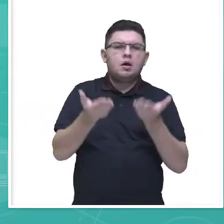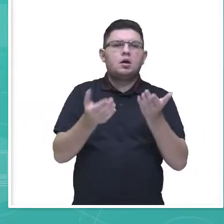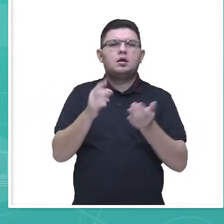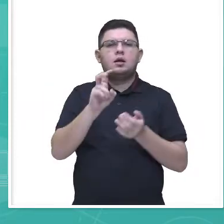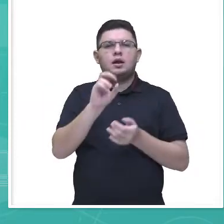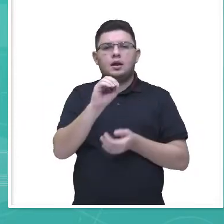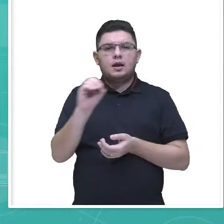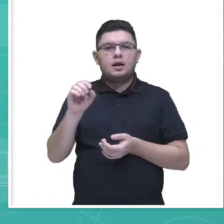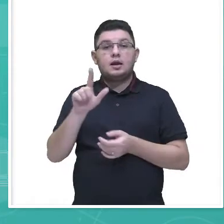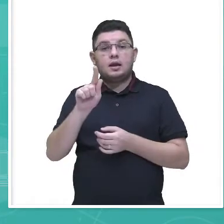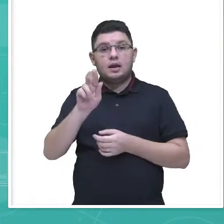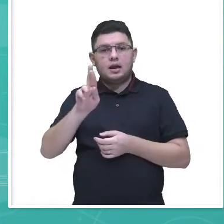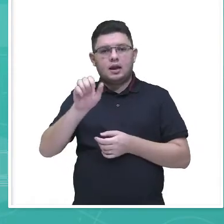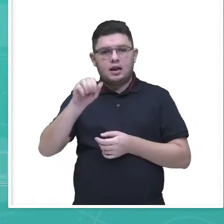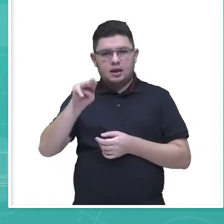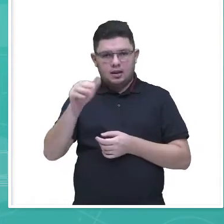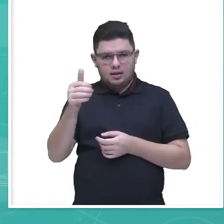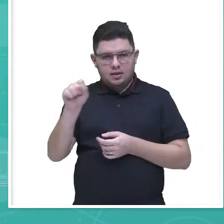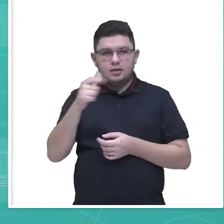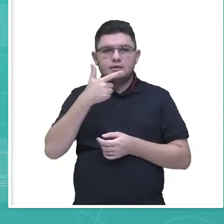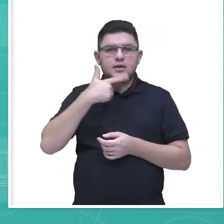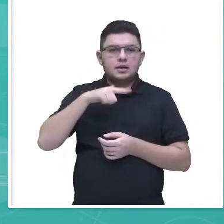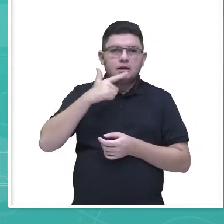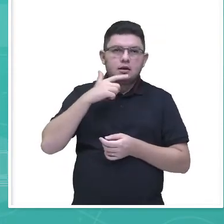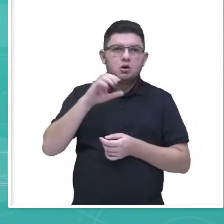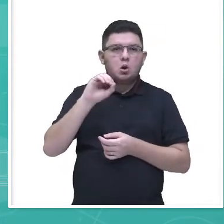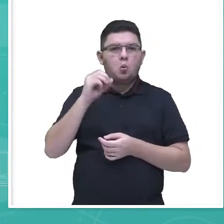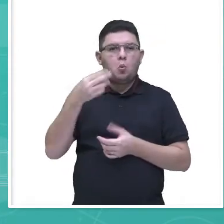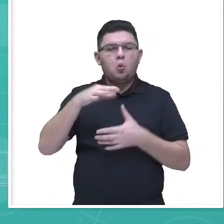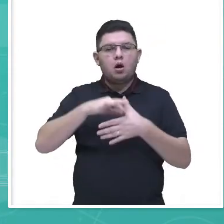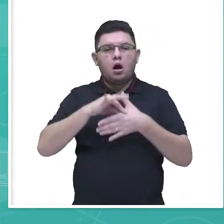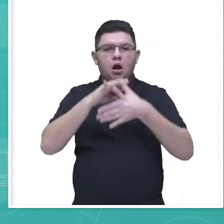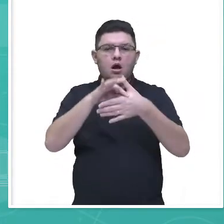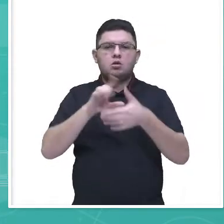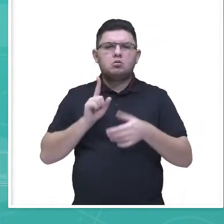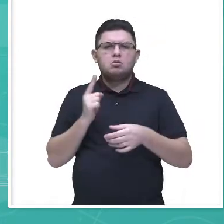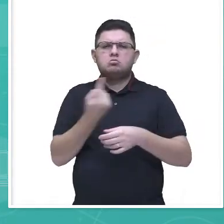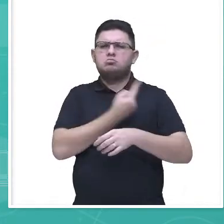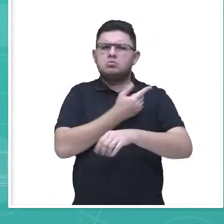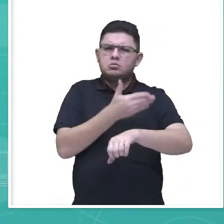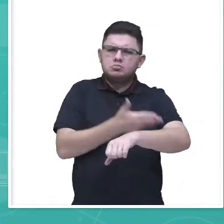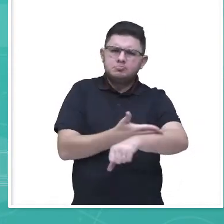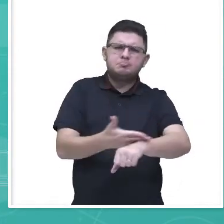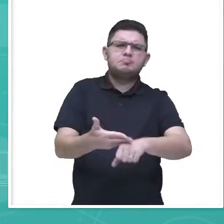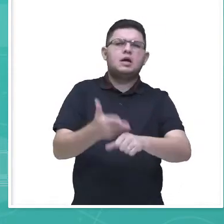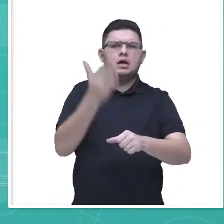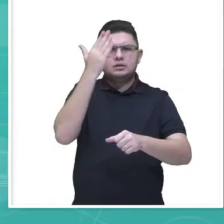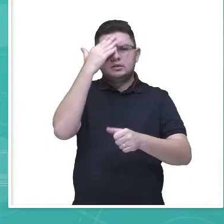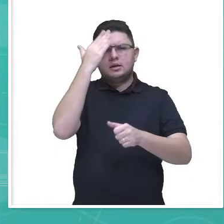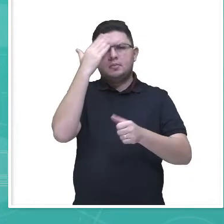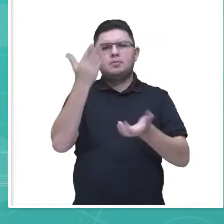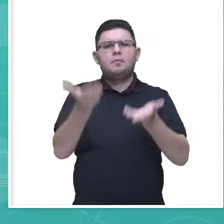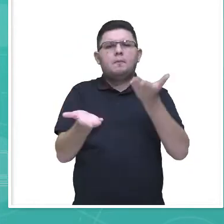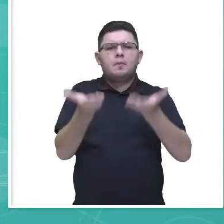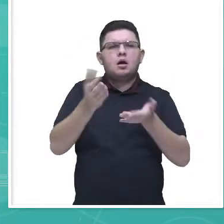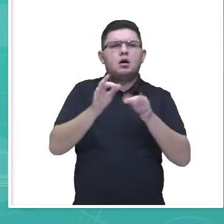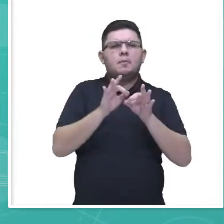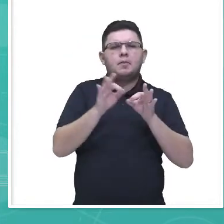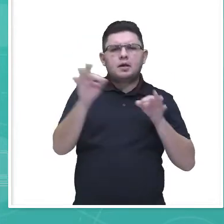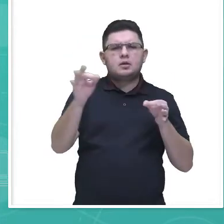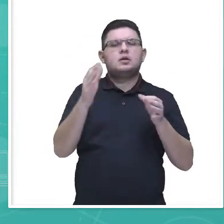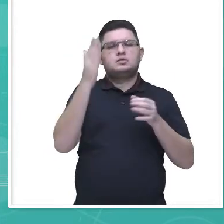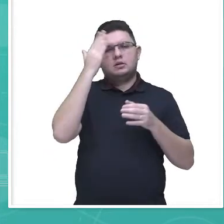ou de mortadela, ou de carne, por exemplo. Então, tudo isso a gente já está familiarizado no nosso dia a dia com essas unidades de medida. Como eu